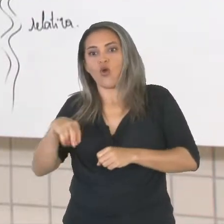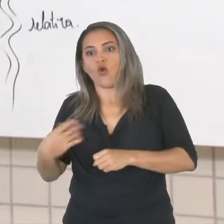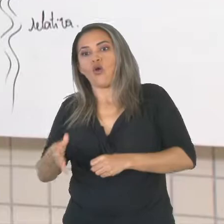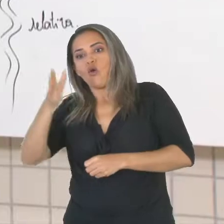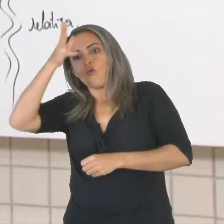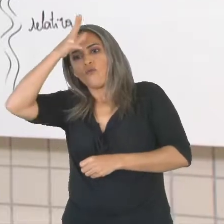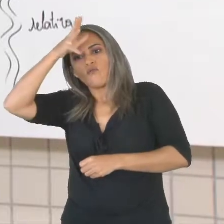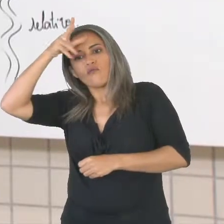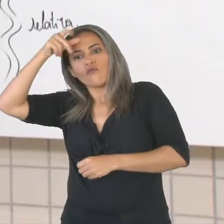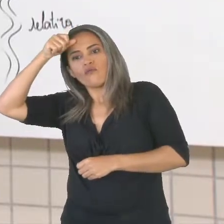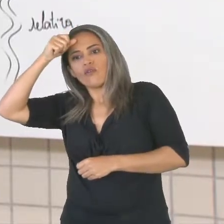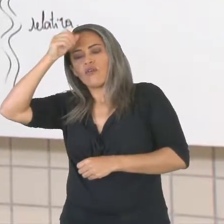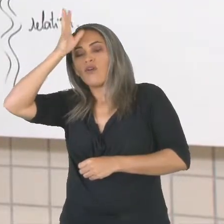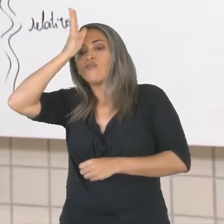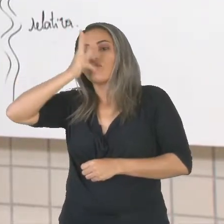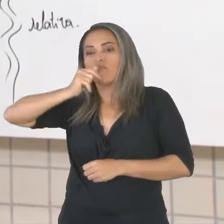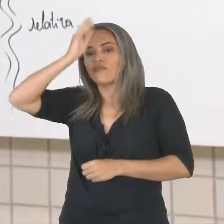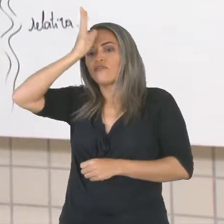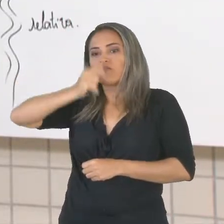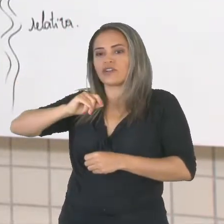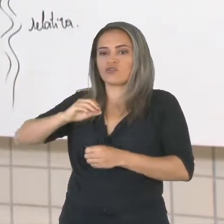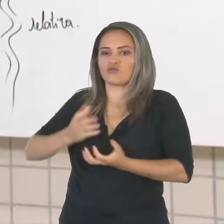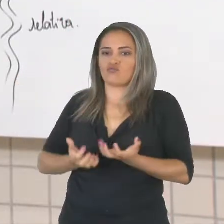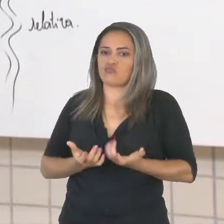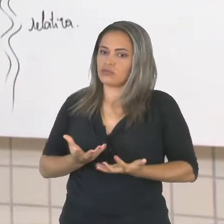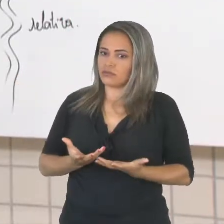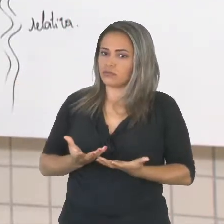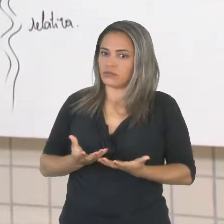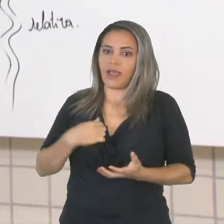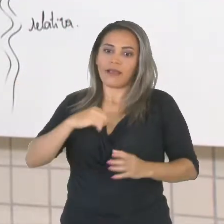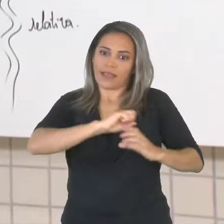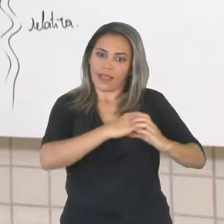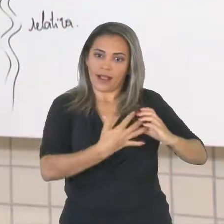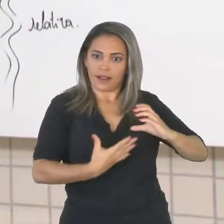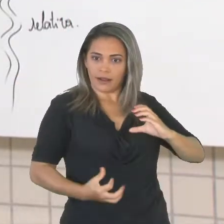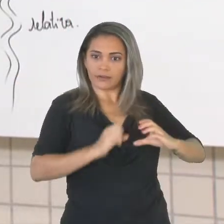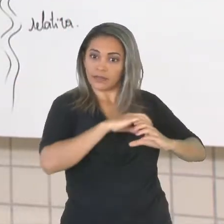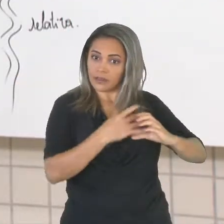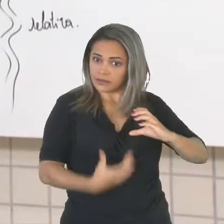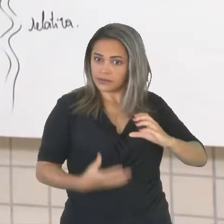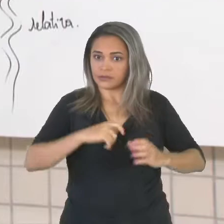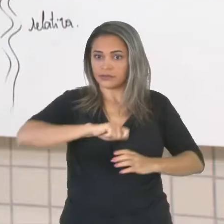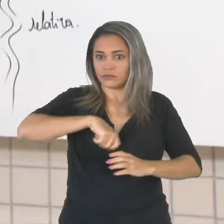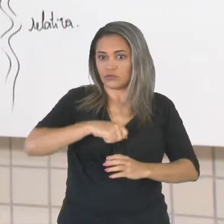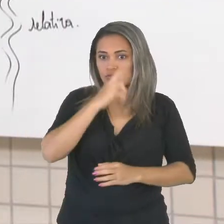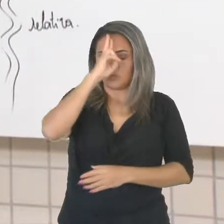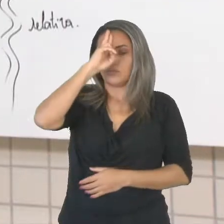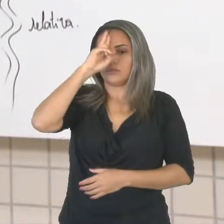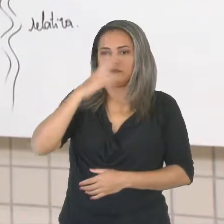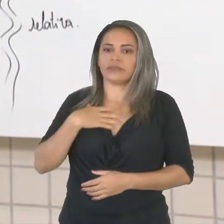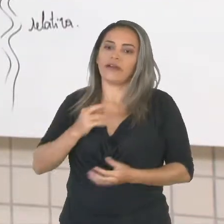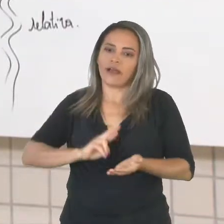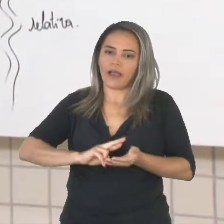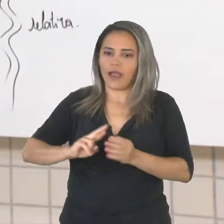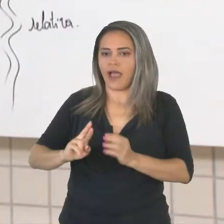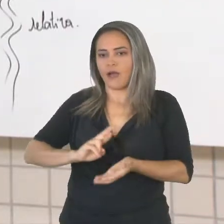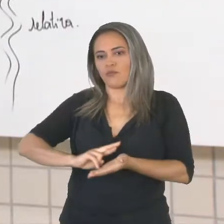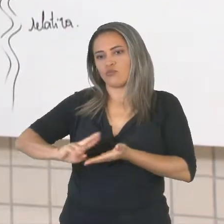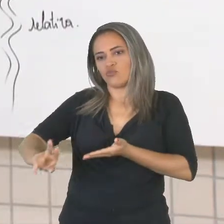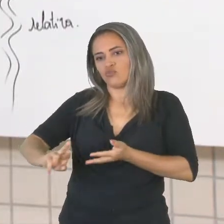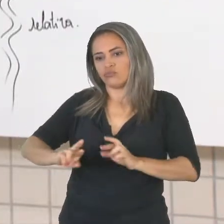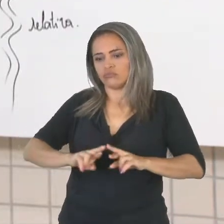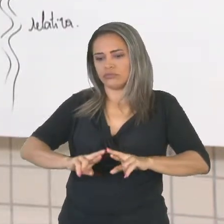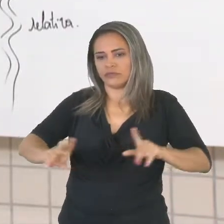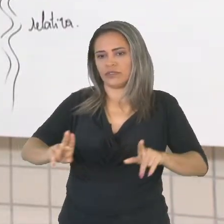bem? Então aqui eu determinei uma característica do almoço, ok? É o que vai te fazer mudar entre a primeira resposta e a